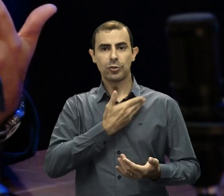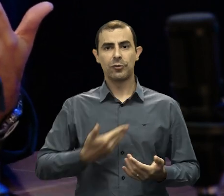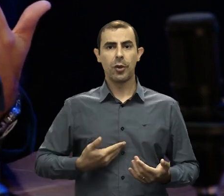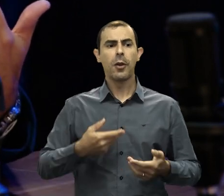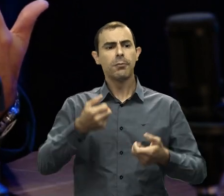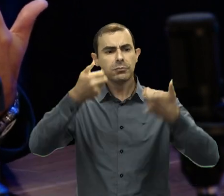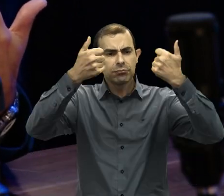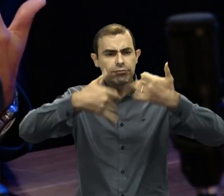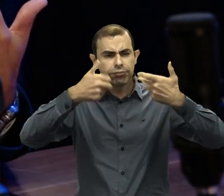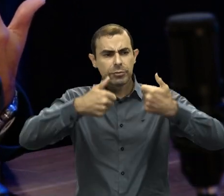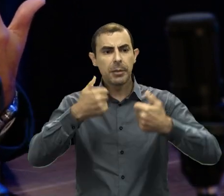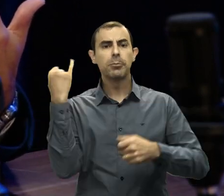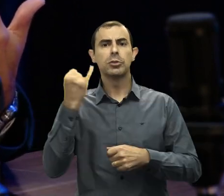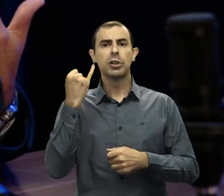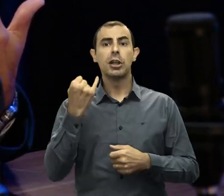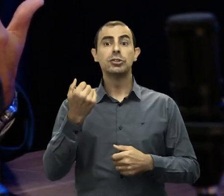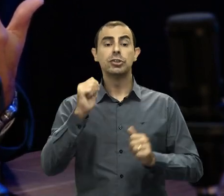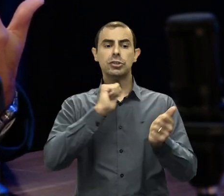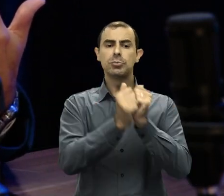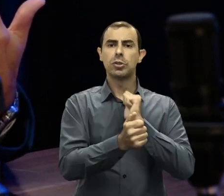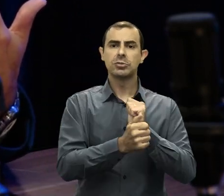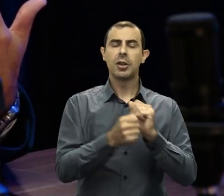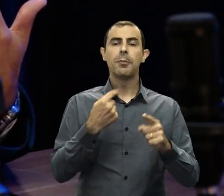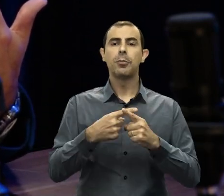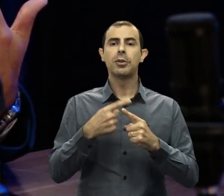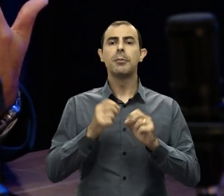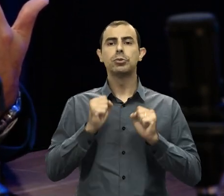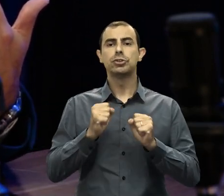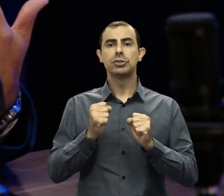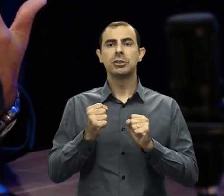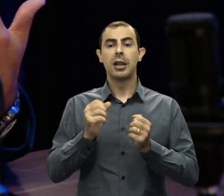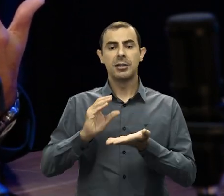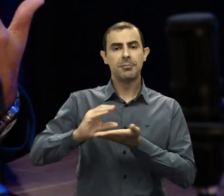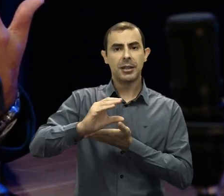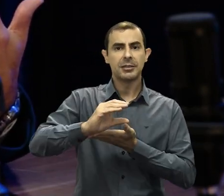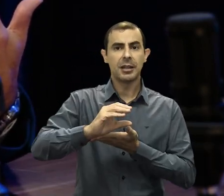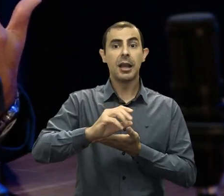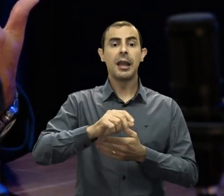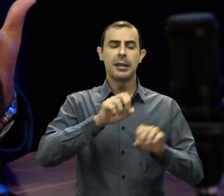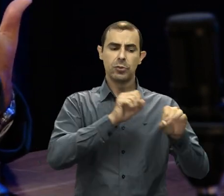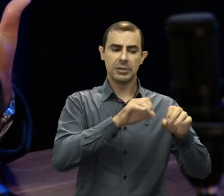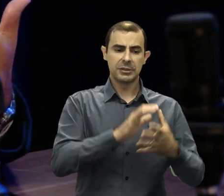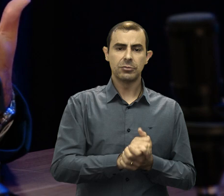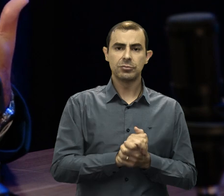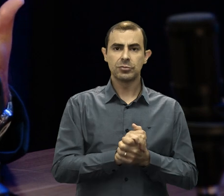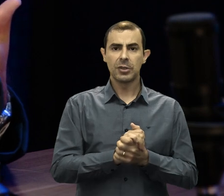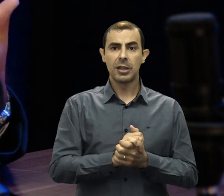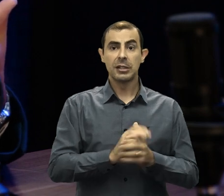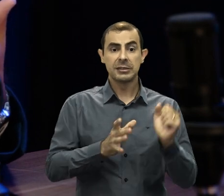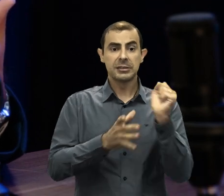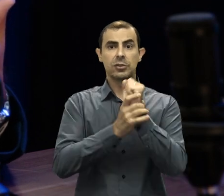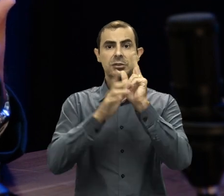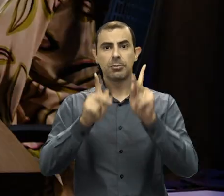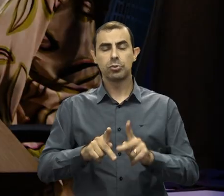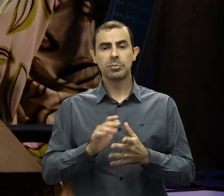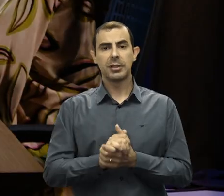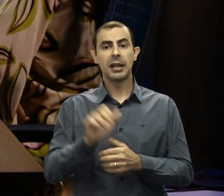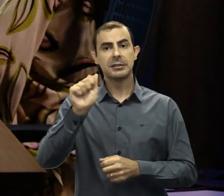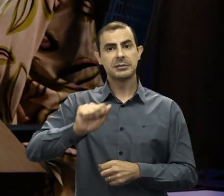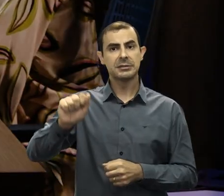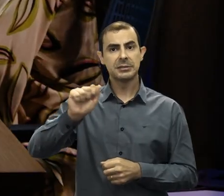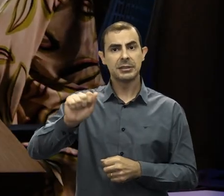nós possamos captar recursos para o esporte, porque antes era educação, segurança pública, assistência social